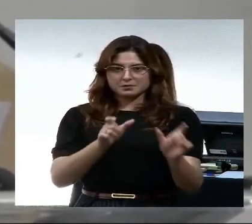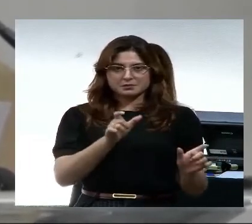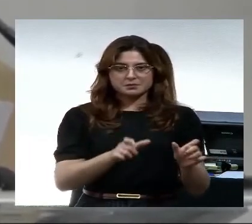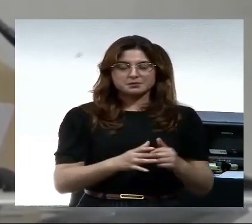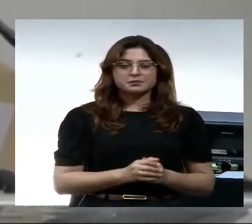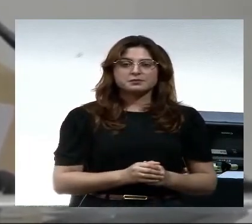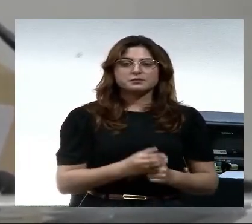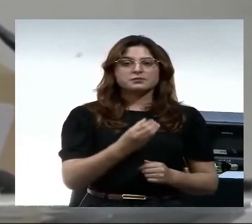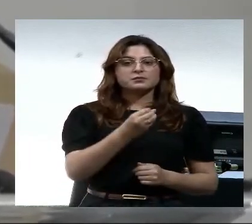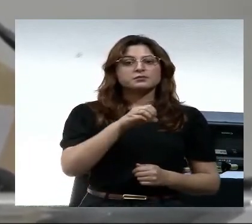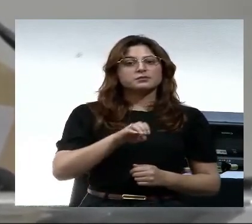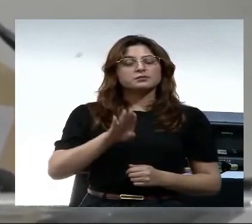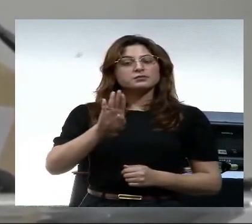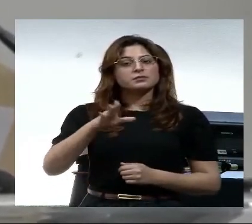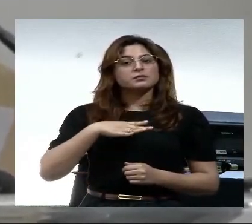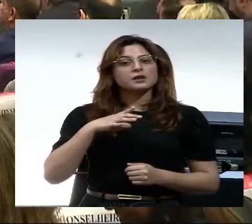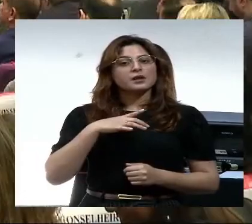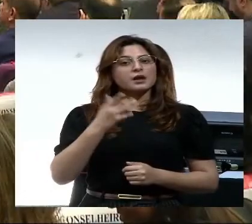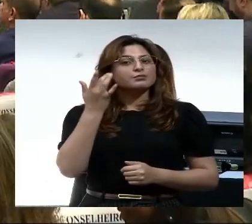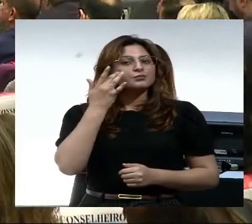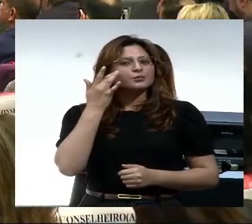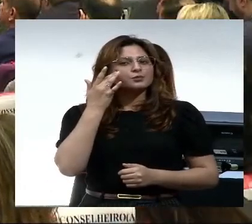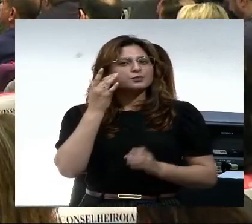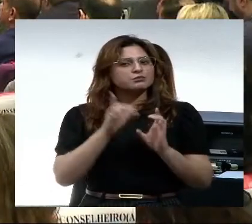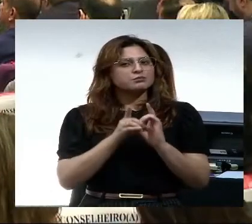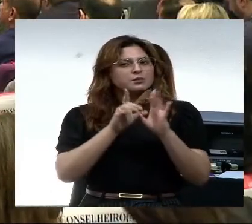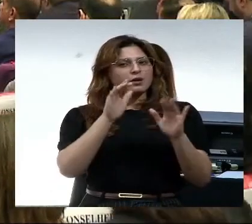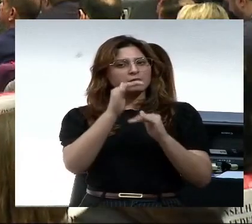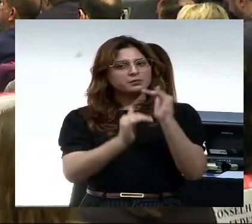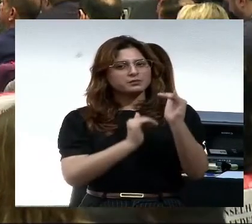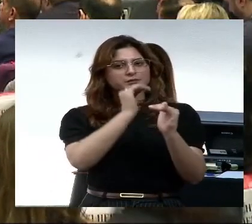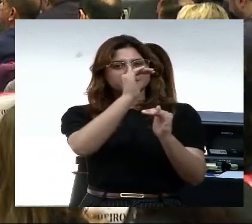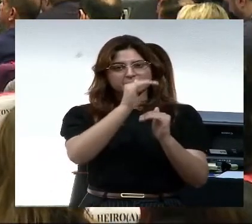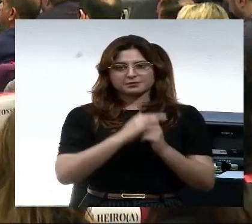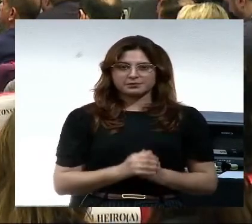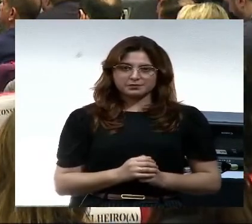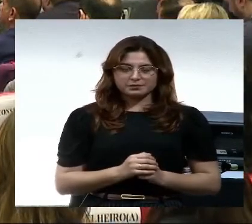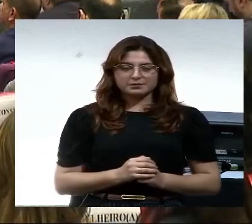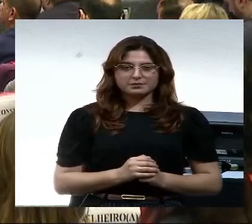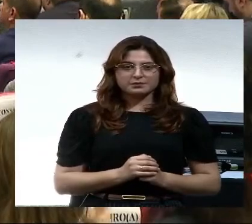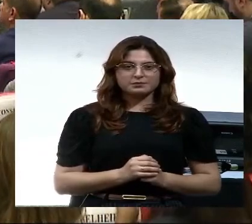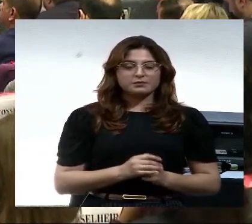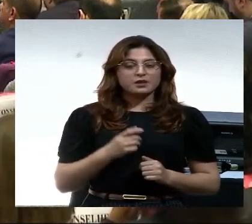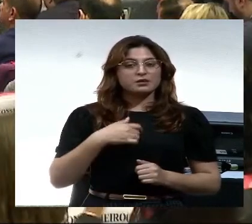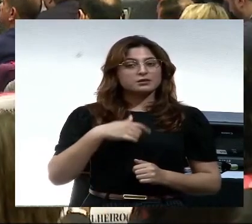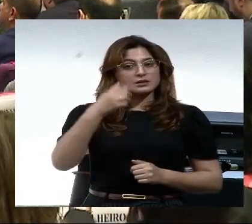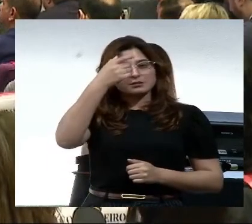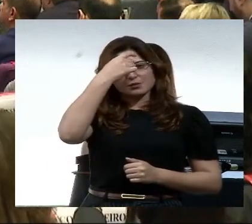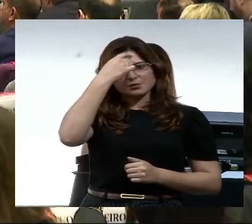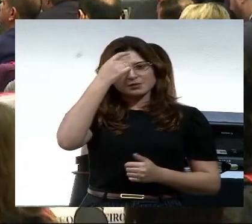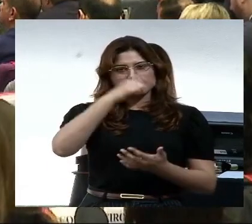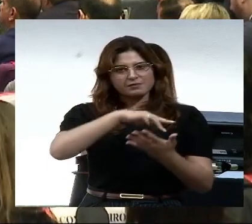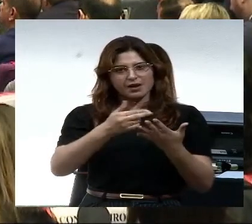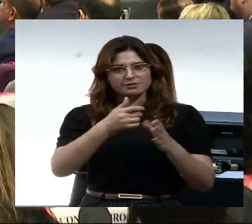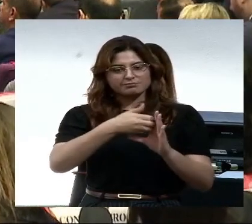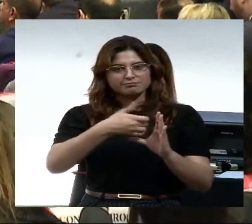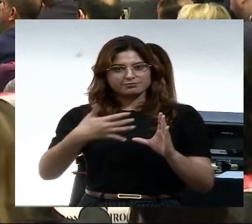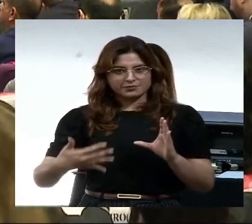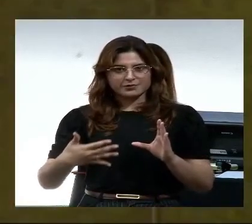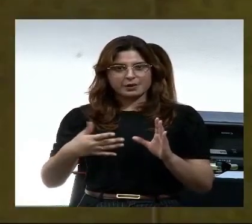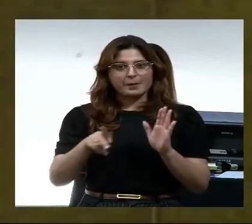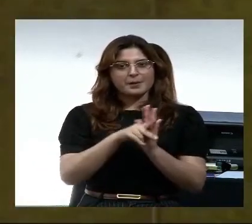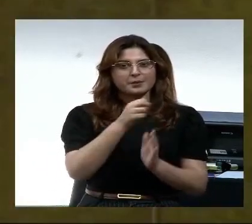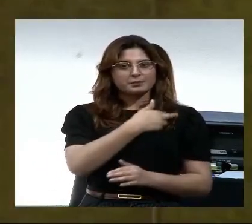OAB contribuirá para o efetivo amadurecimento da democracia, portanto, atuando com consciência crítica da República.